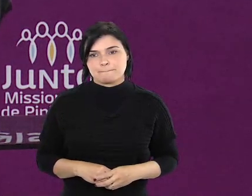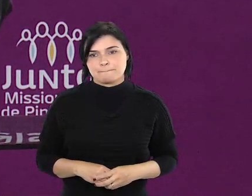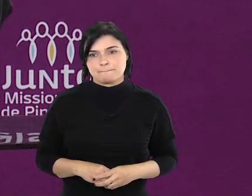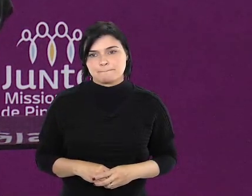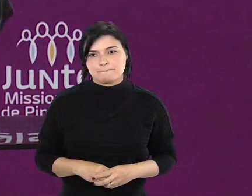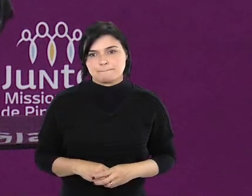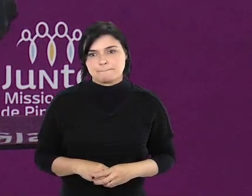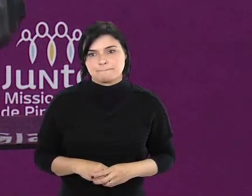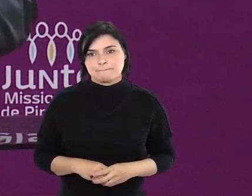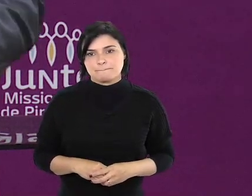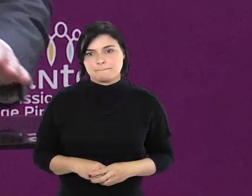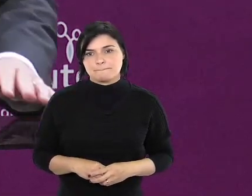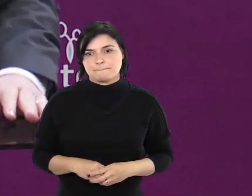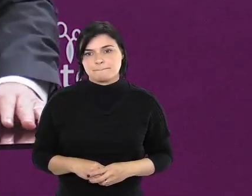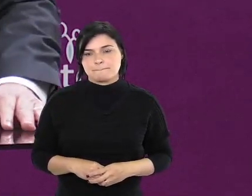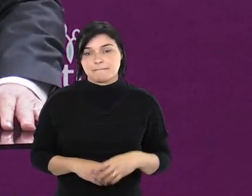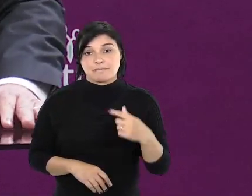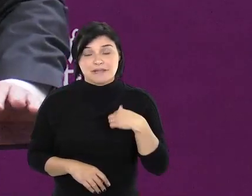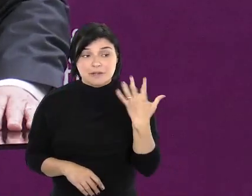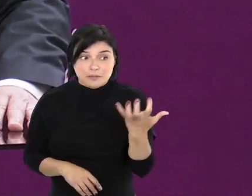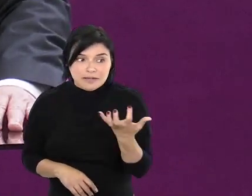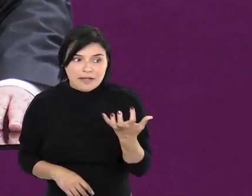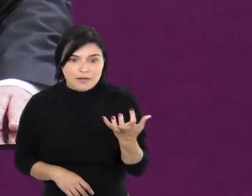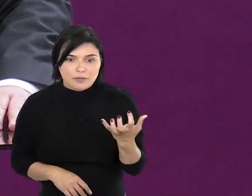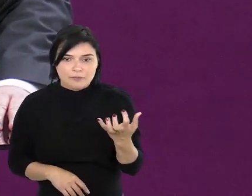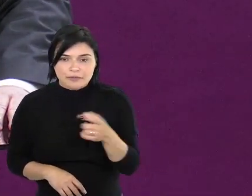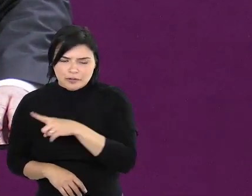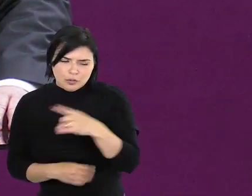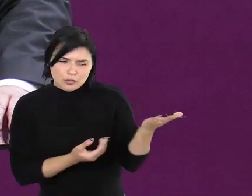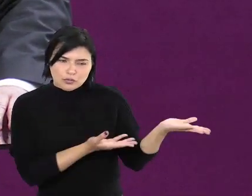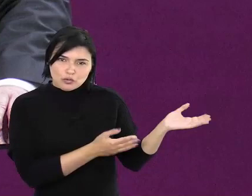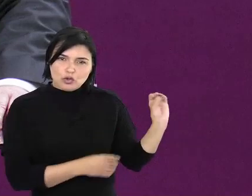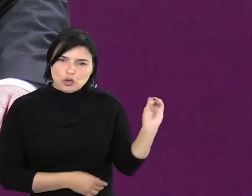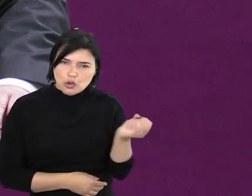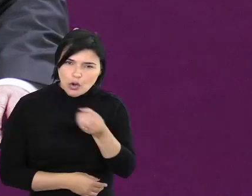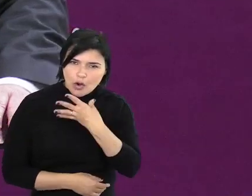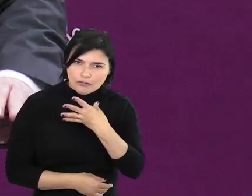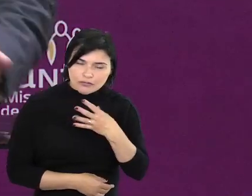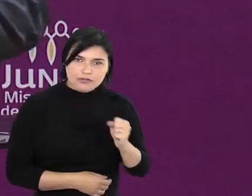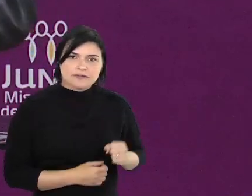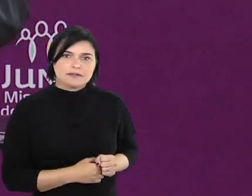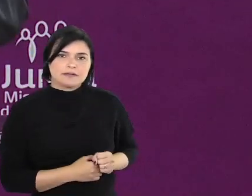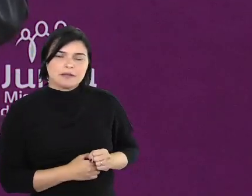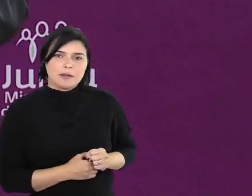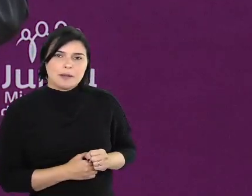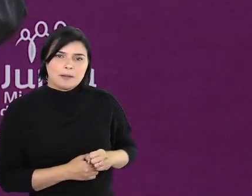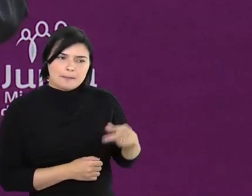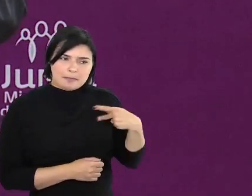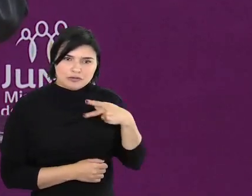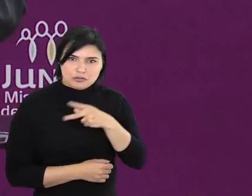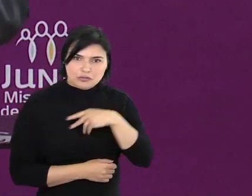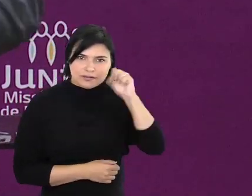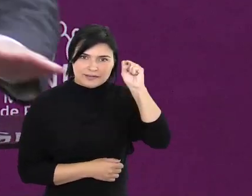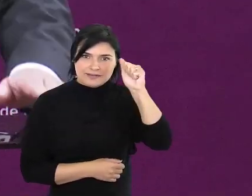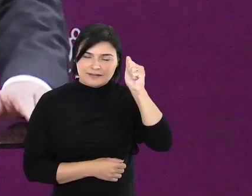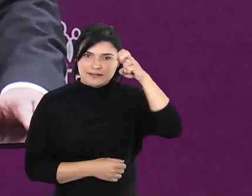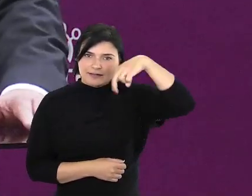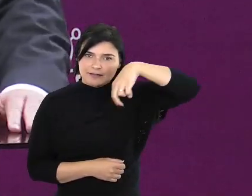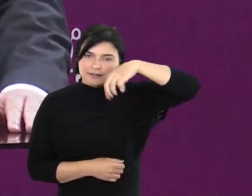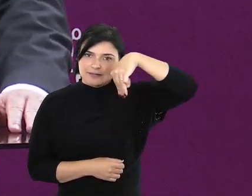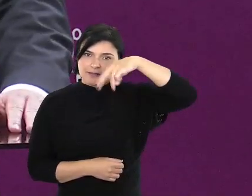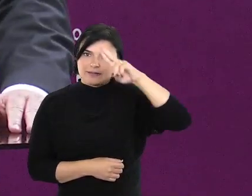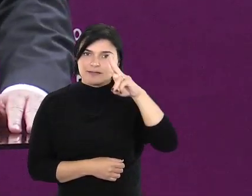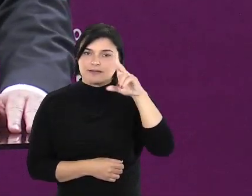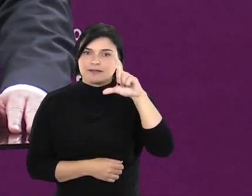e eu espero Samuel Nóbrega Samuel Lopes que vocês Sigam o modelo da Bíblia